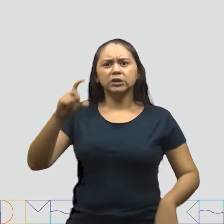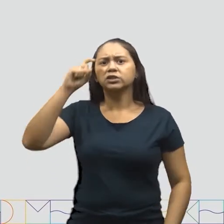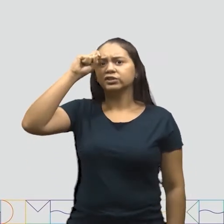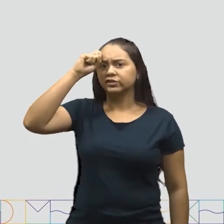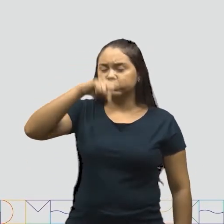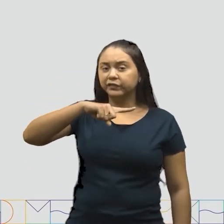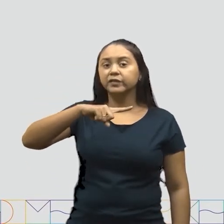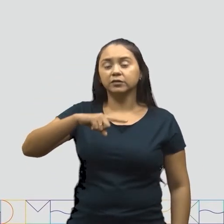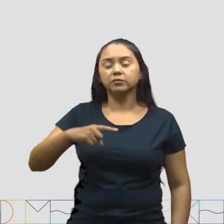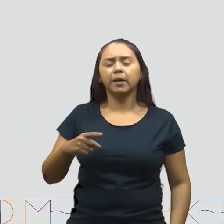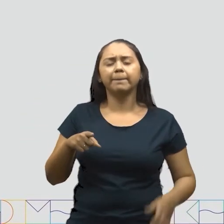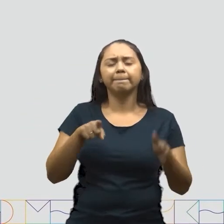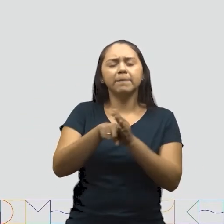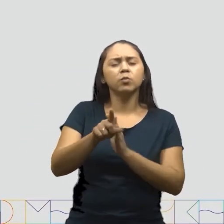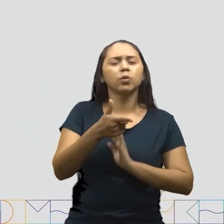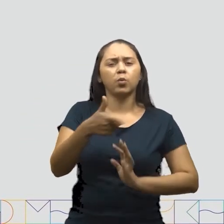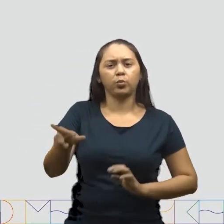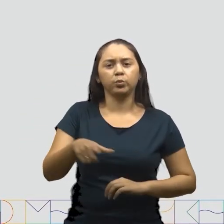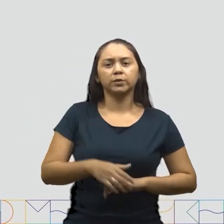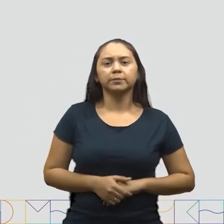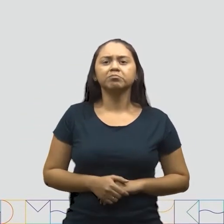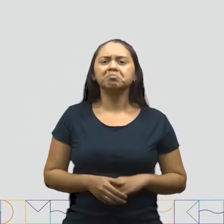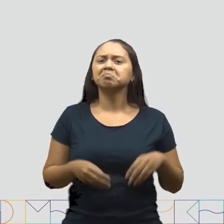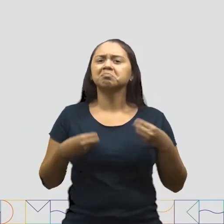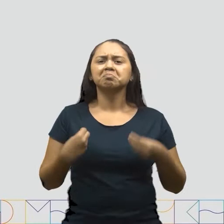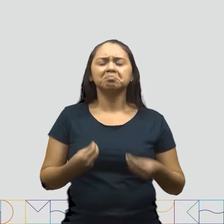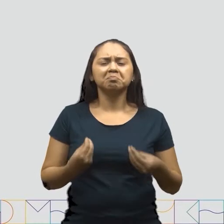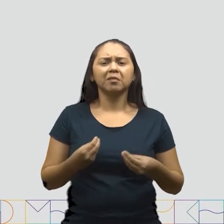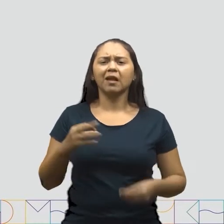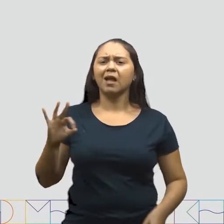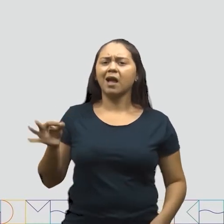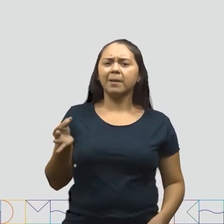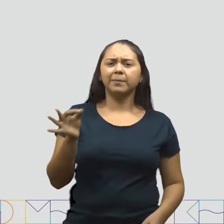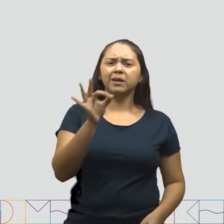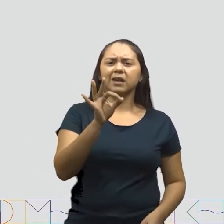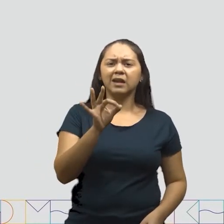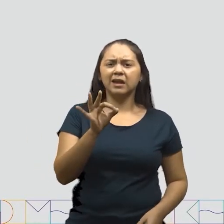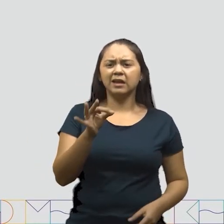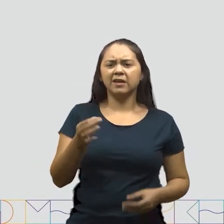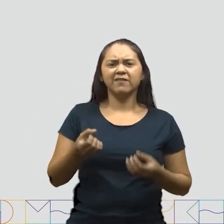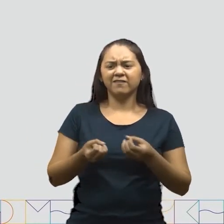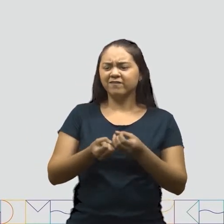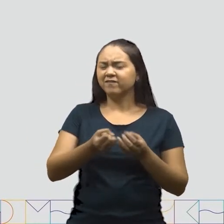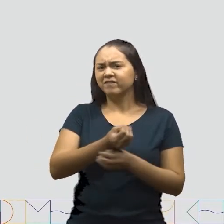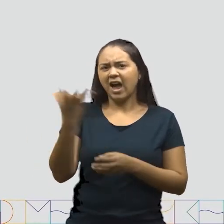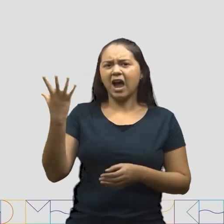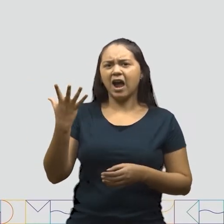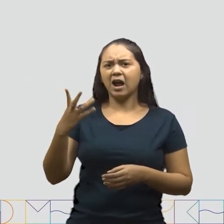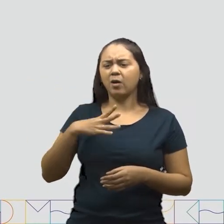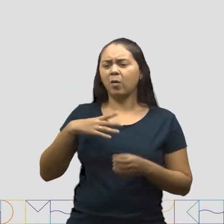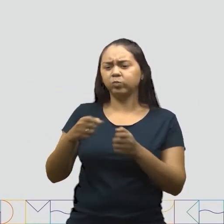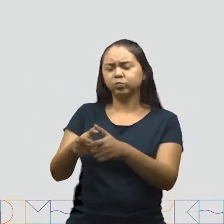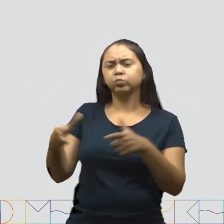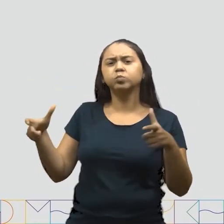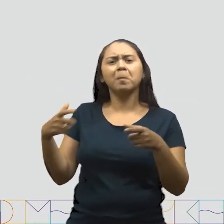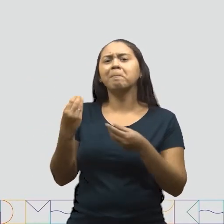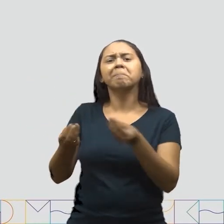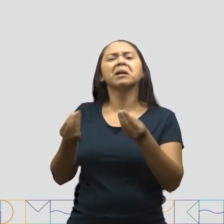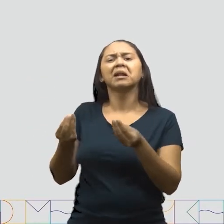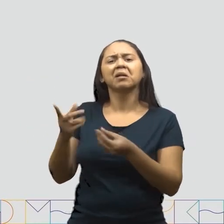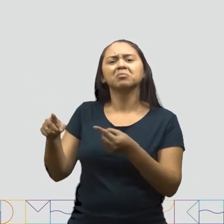Última pergunta. Para que as abelhas são criadas em larga escala, ou seja, em grande quantidade?